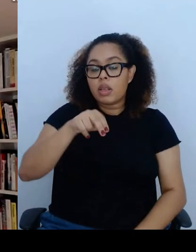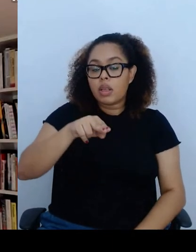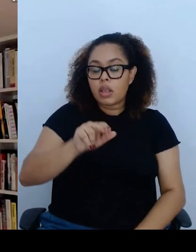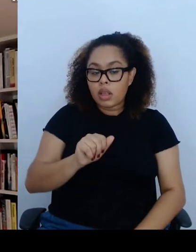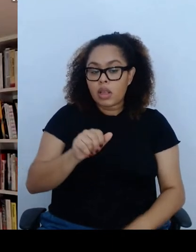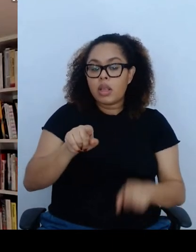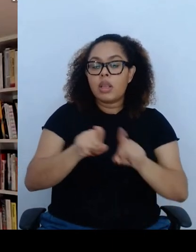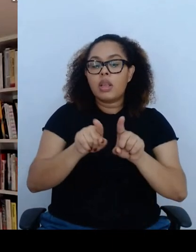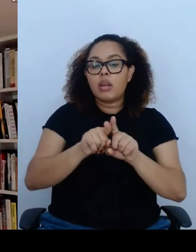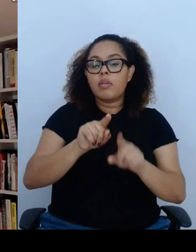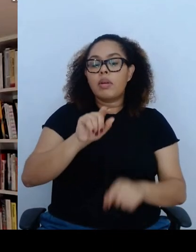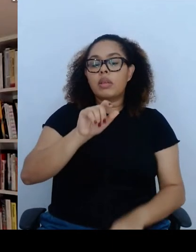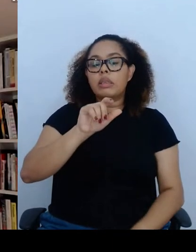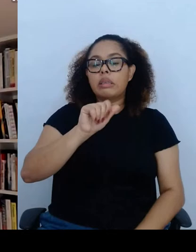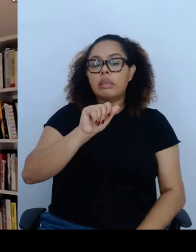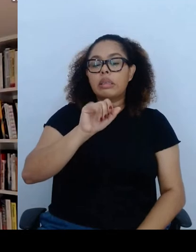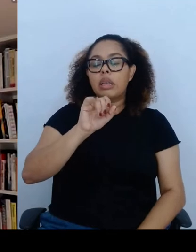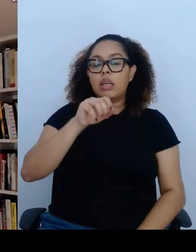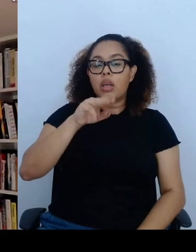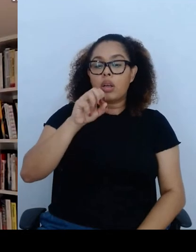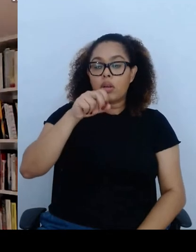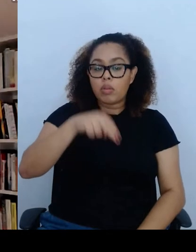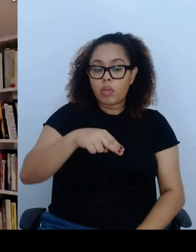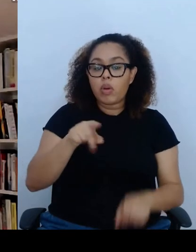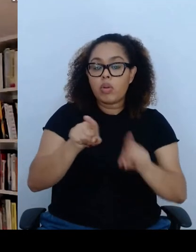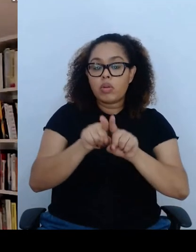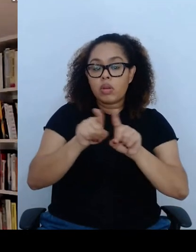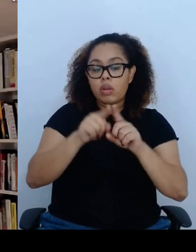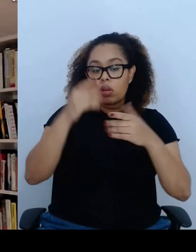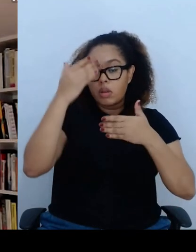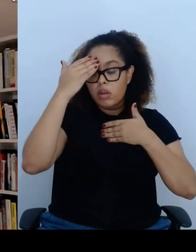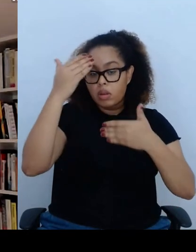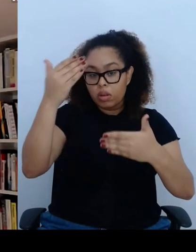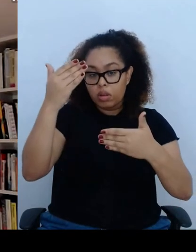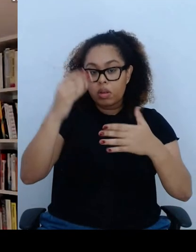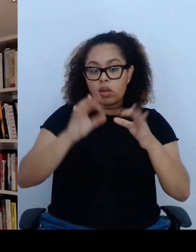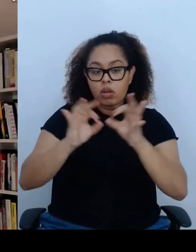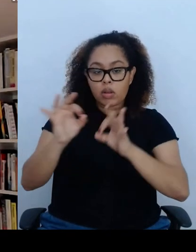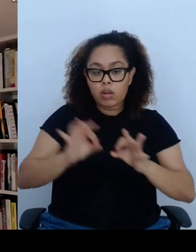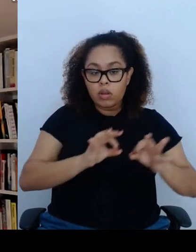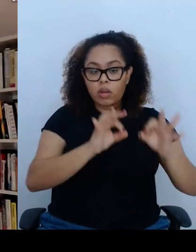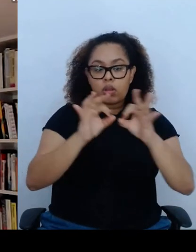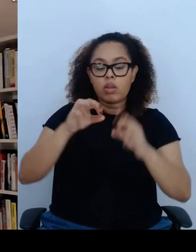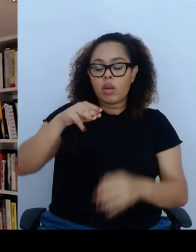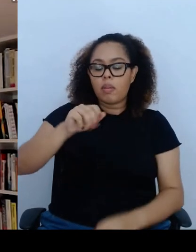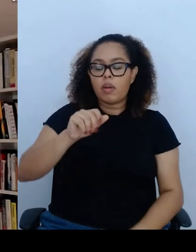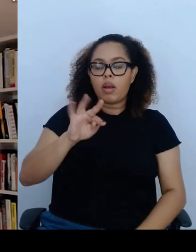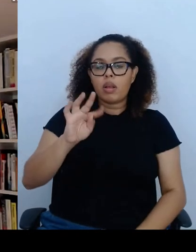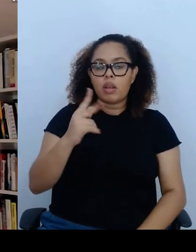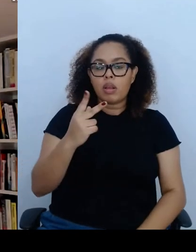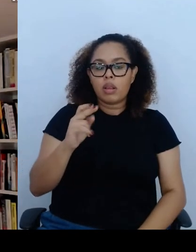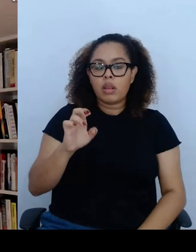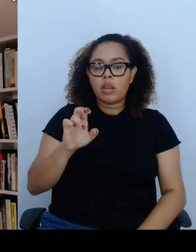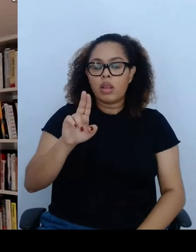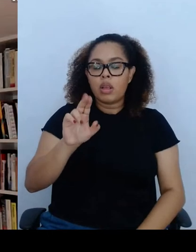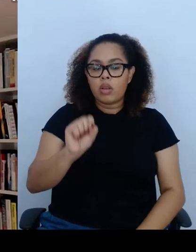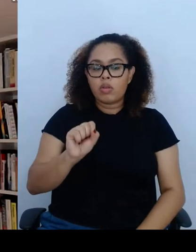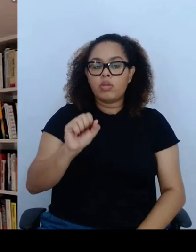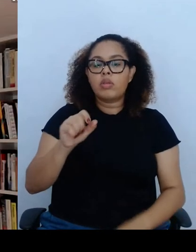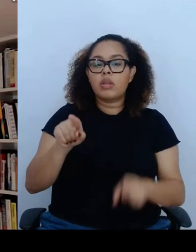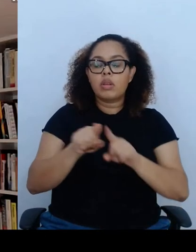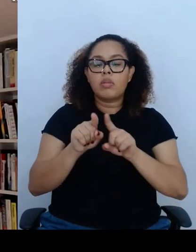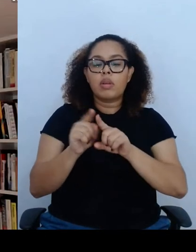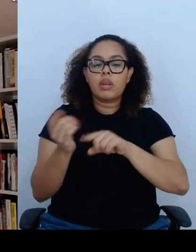care agradeço ainda ao Leandro Muniz e ao Mateus de Andrade assistente coroa no museu